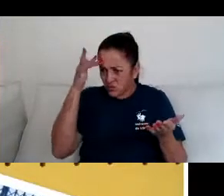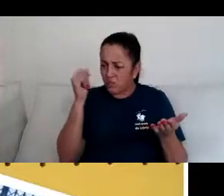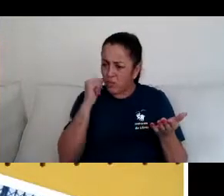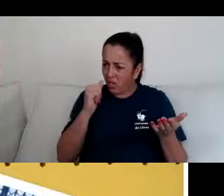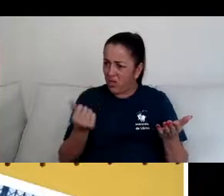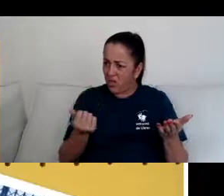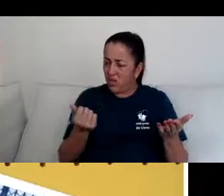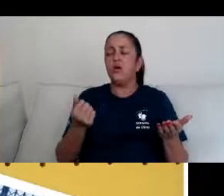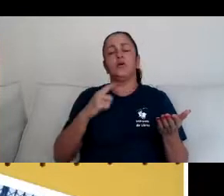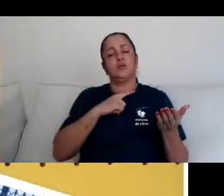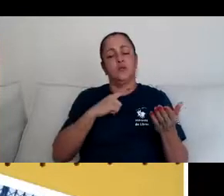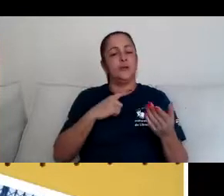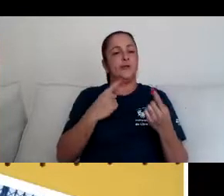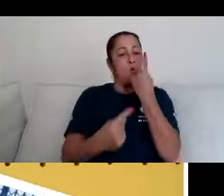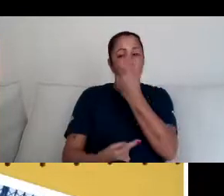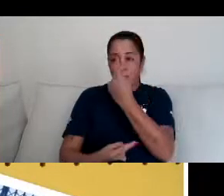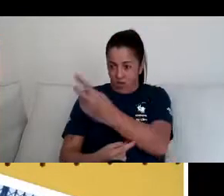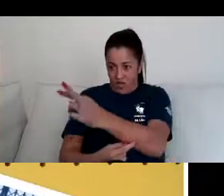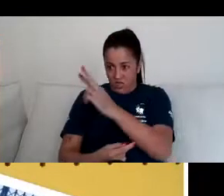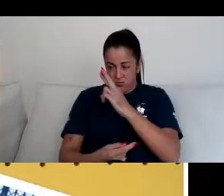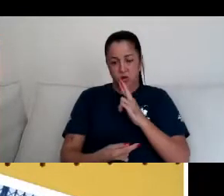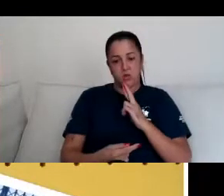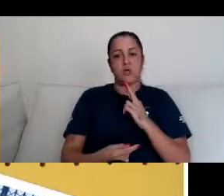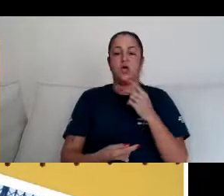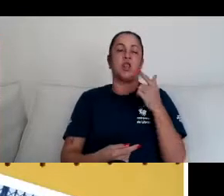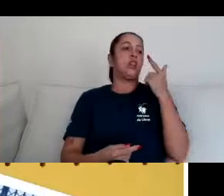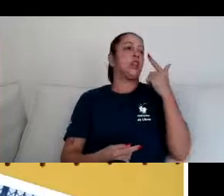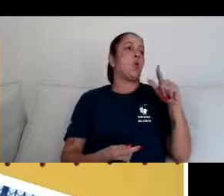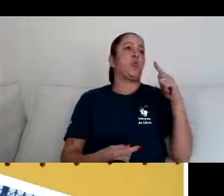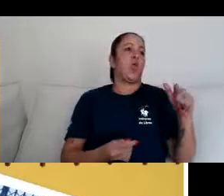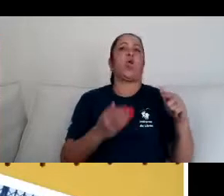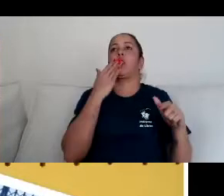que predominava: não existe demanda.